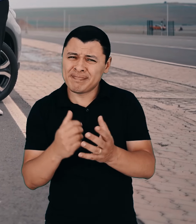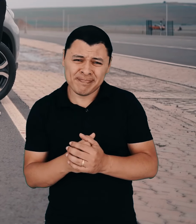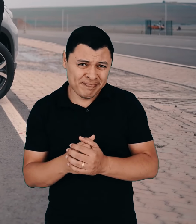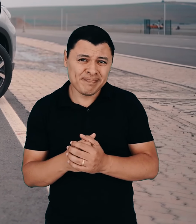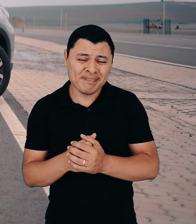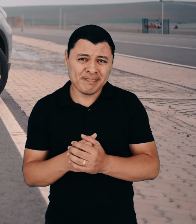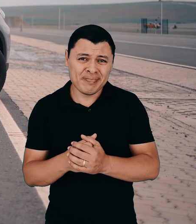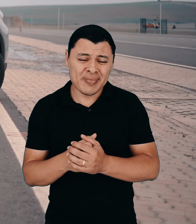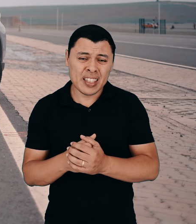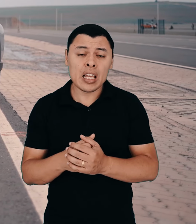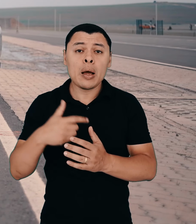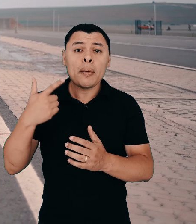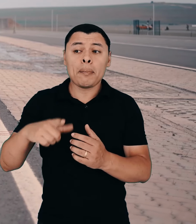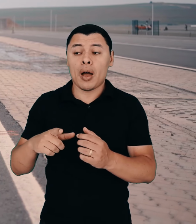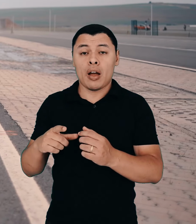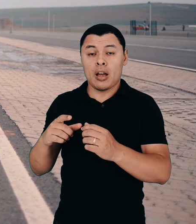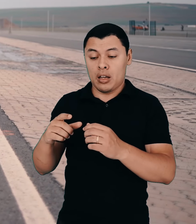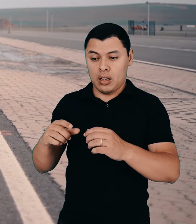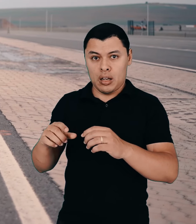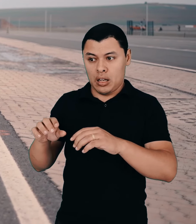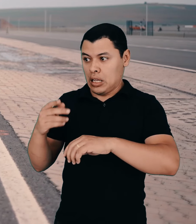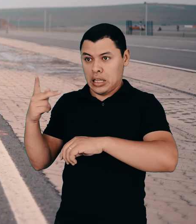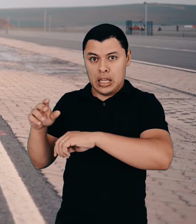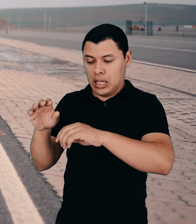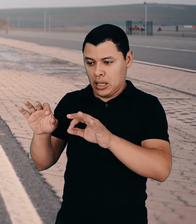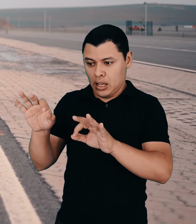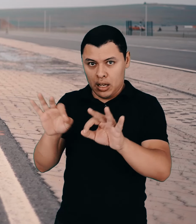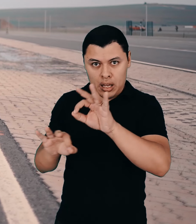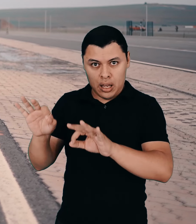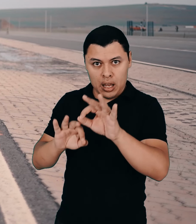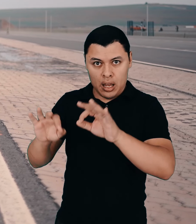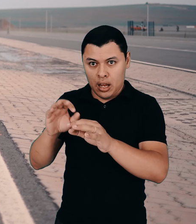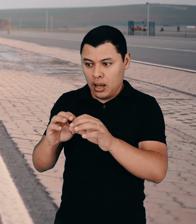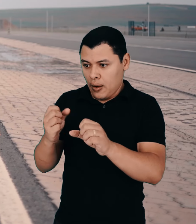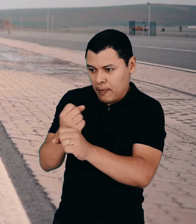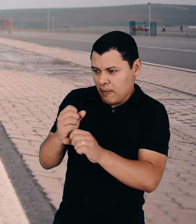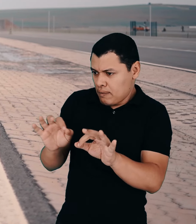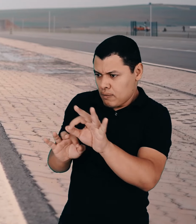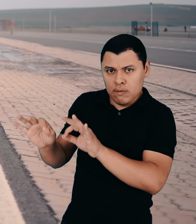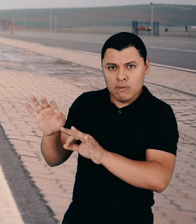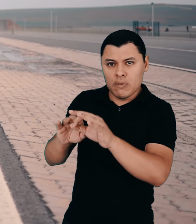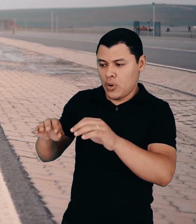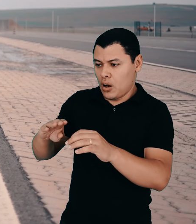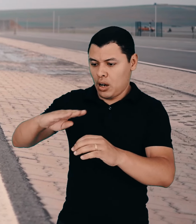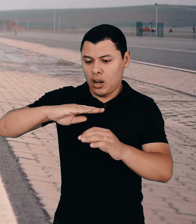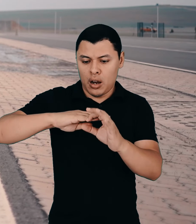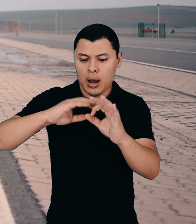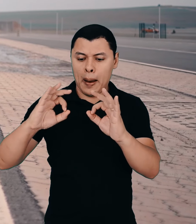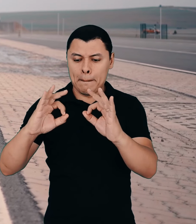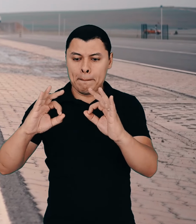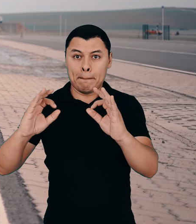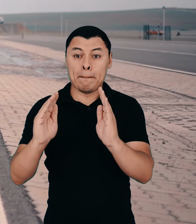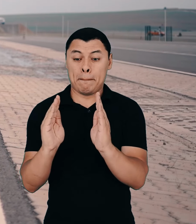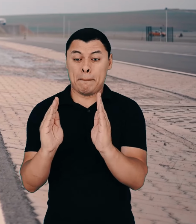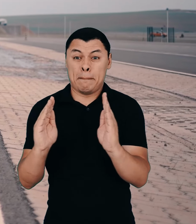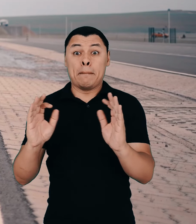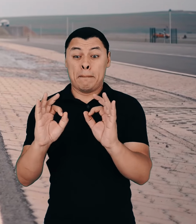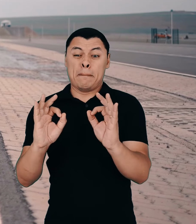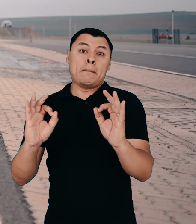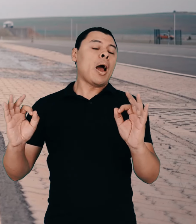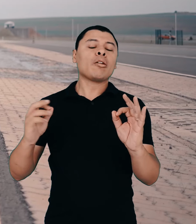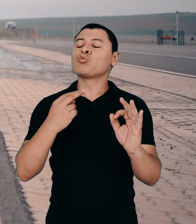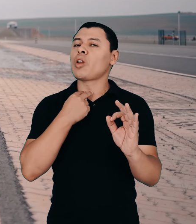que existe uma limitação fabril ali na planta para você conseguir fazer esse entre-eixos mais longo. Então, você fica ali naquela situação que você